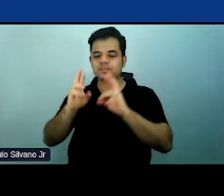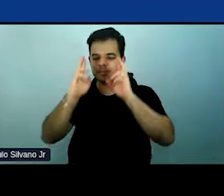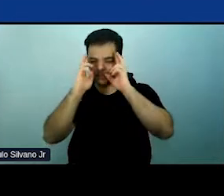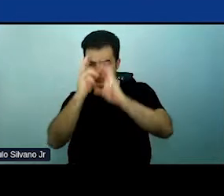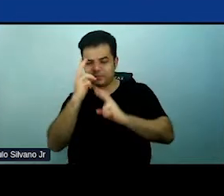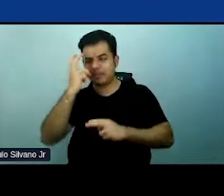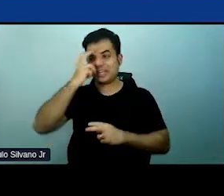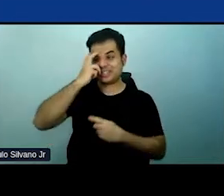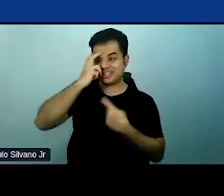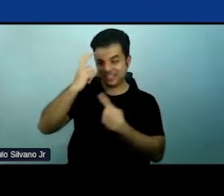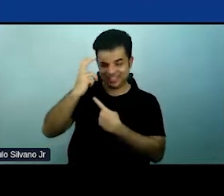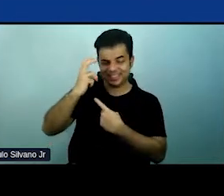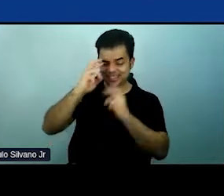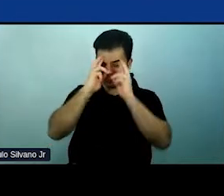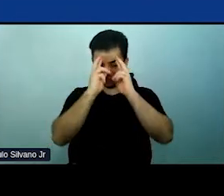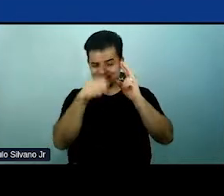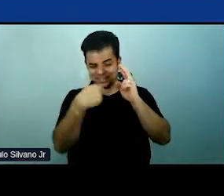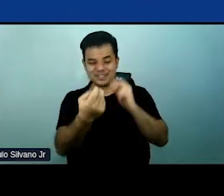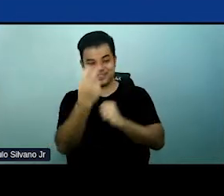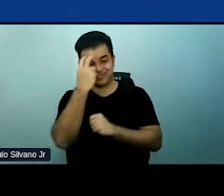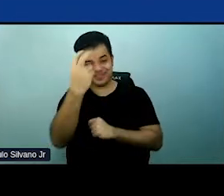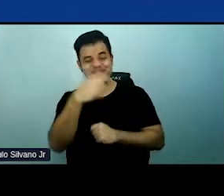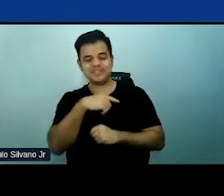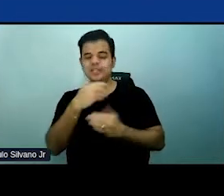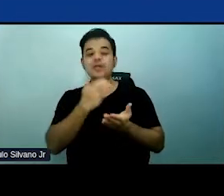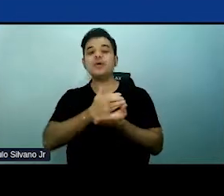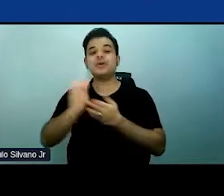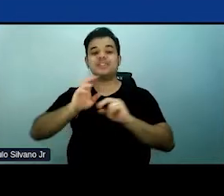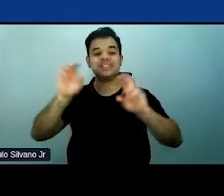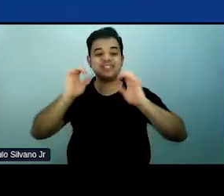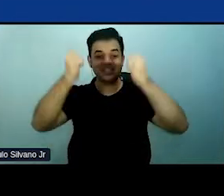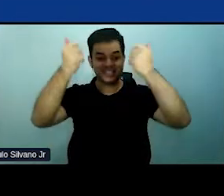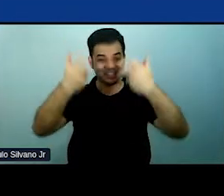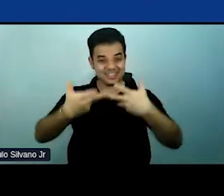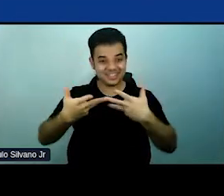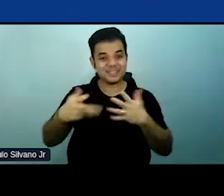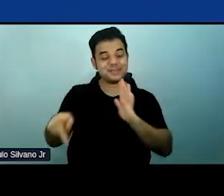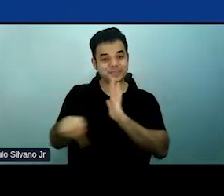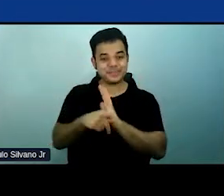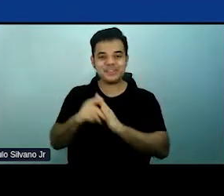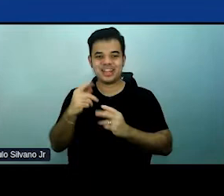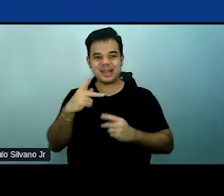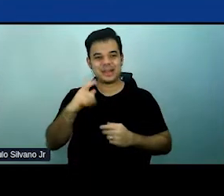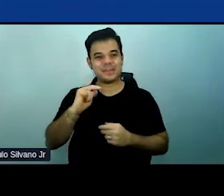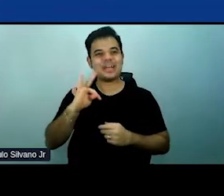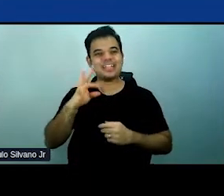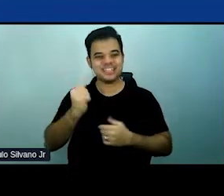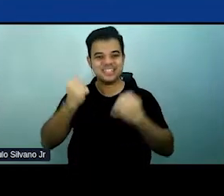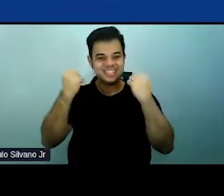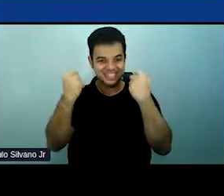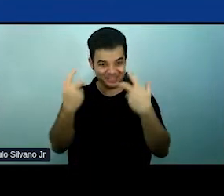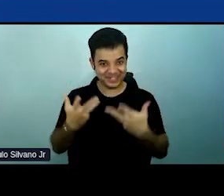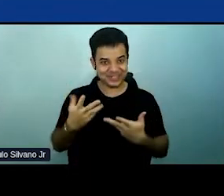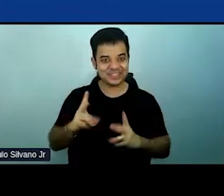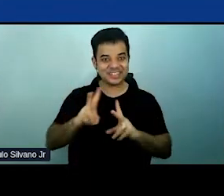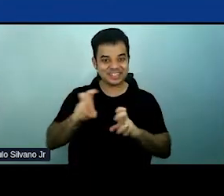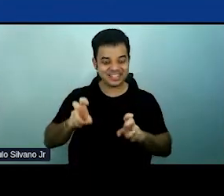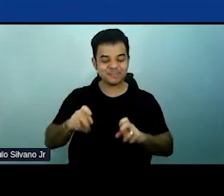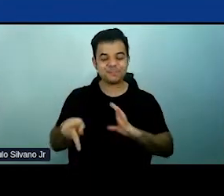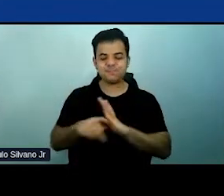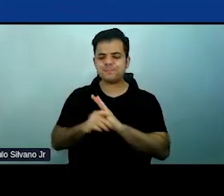inteligente. E aí a gente vai começar a falar exatamente como que a Paty trouxe, né, sobre